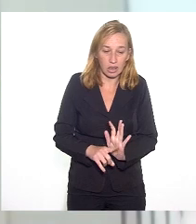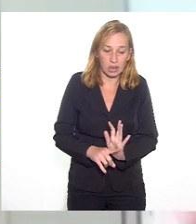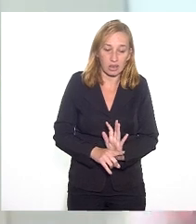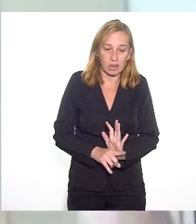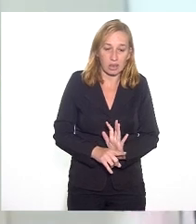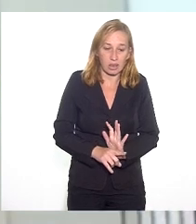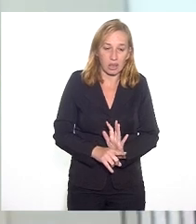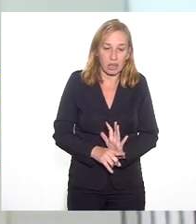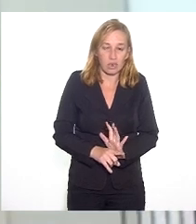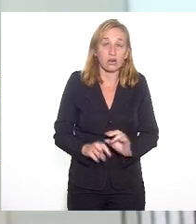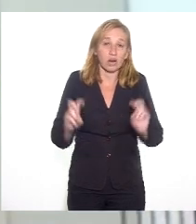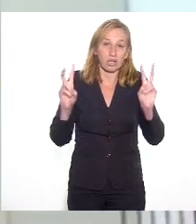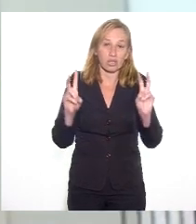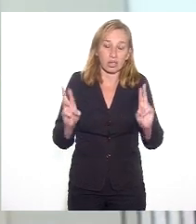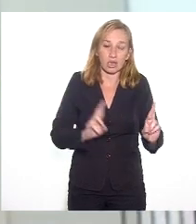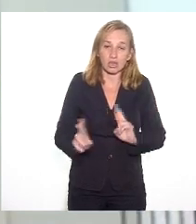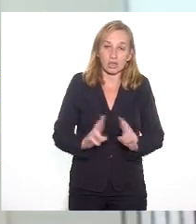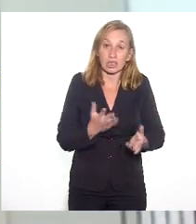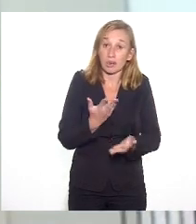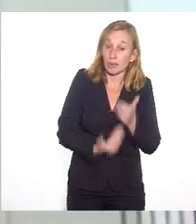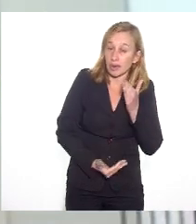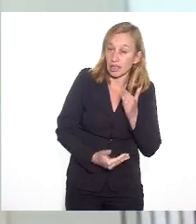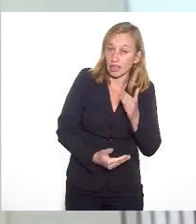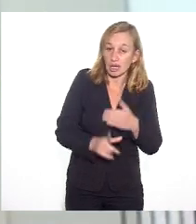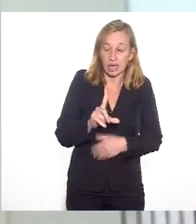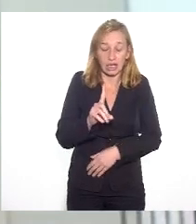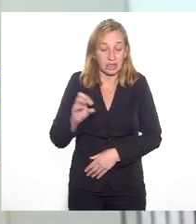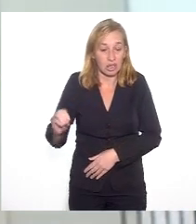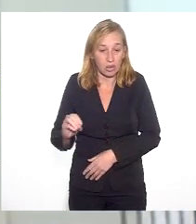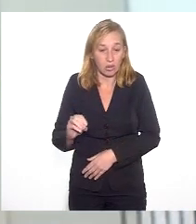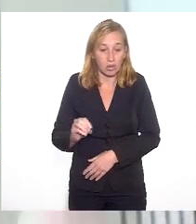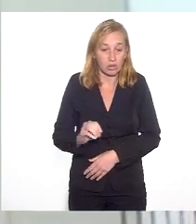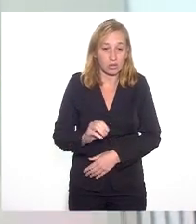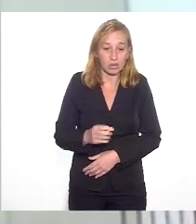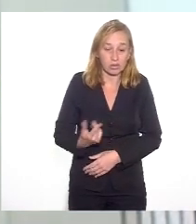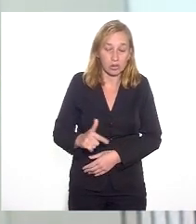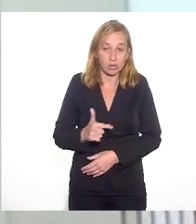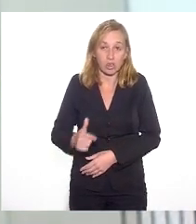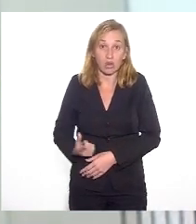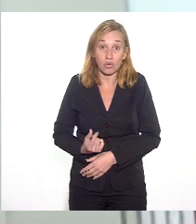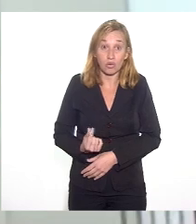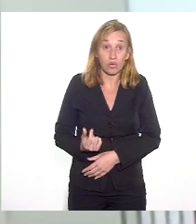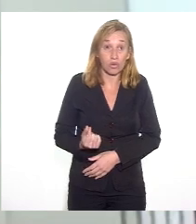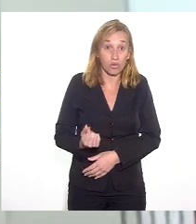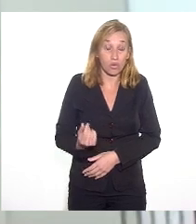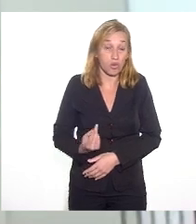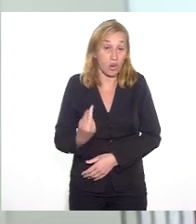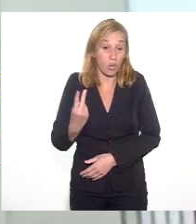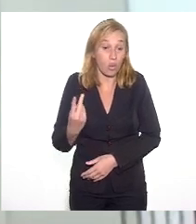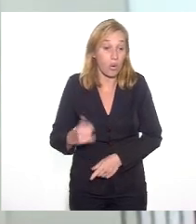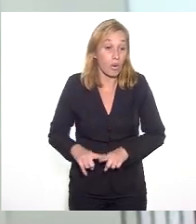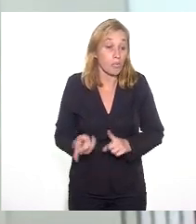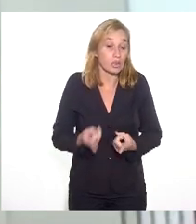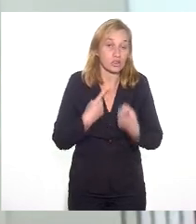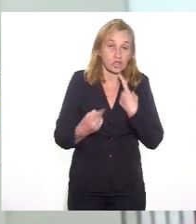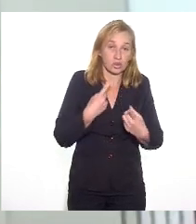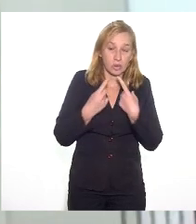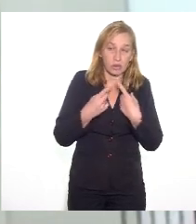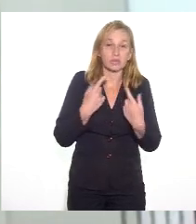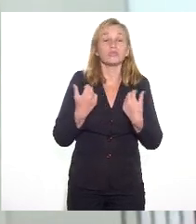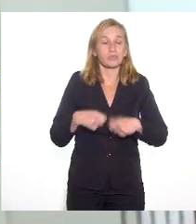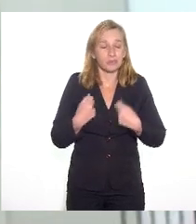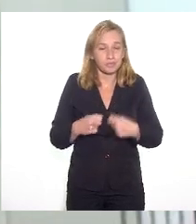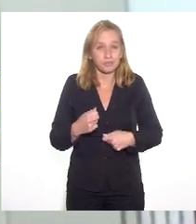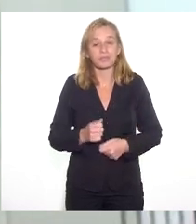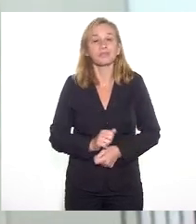diretriz, não é algo que está amarrado, qual vai ser o valor, mas esse debate tem que ser colocado